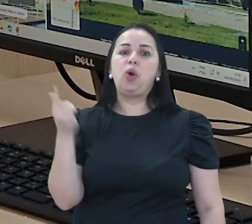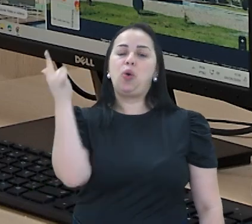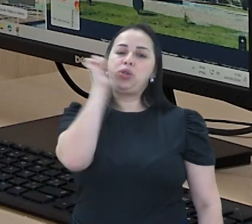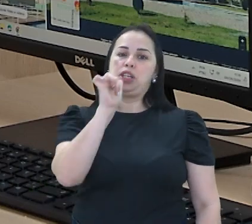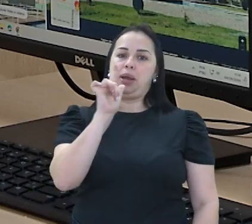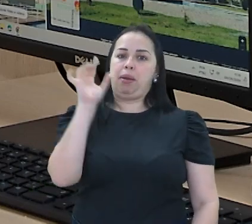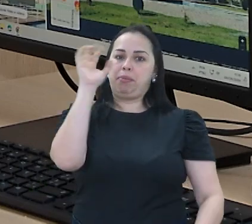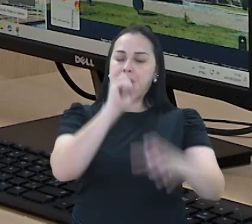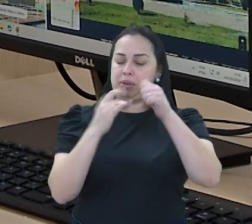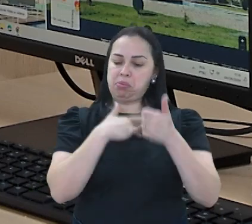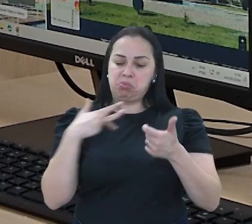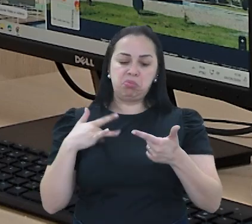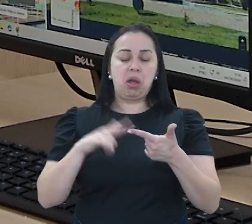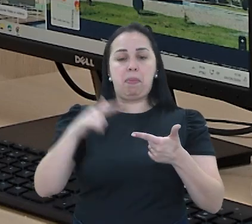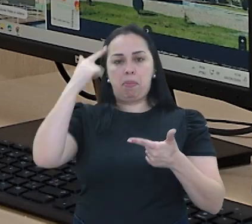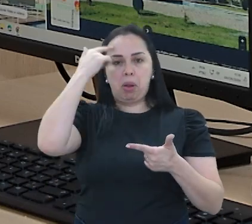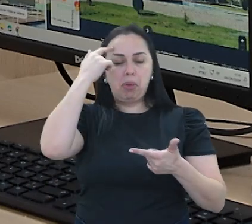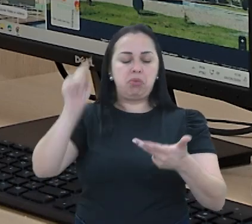99%.